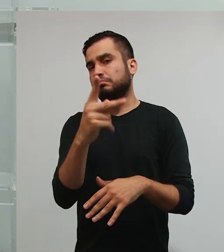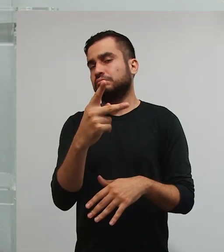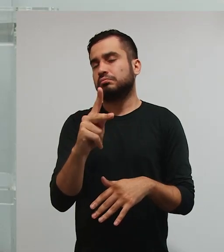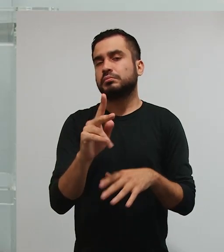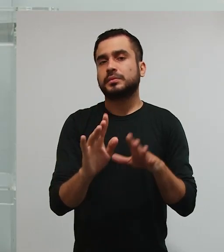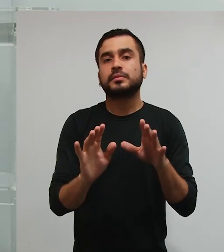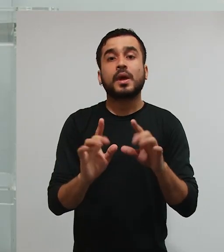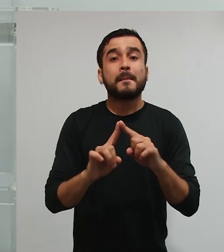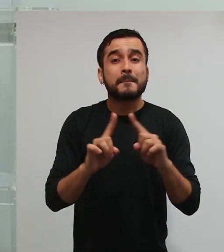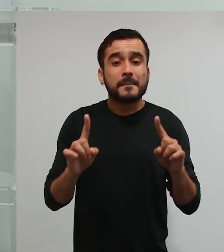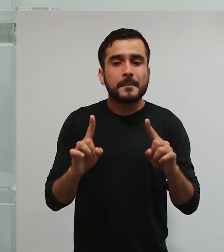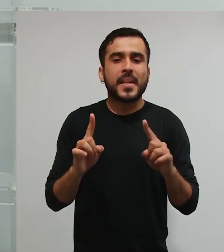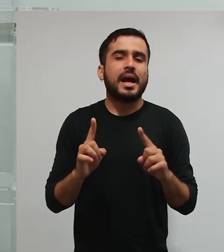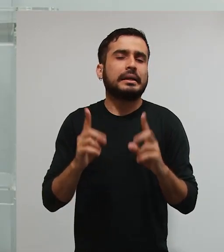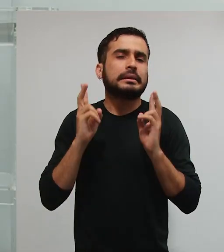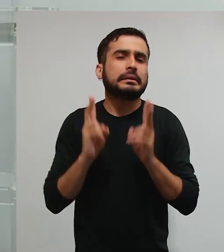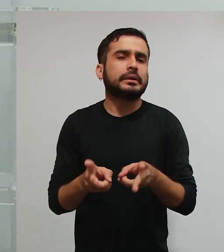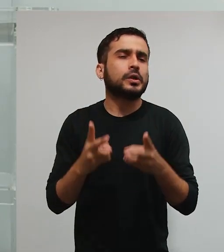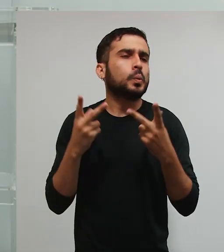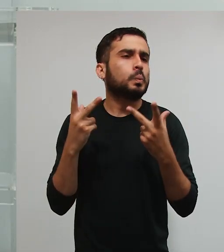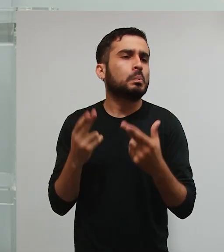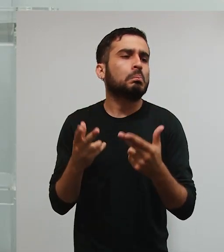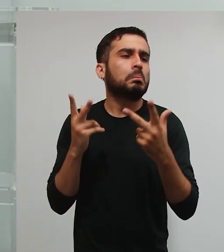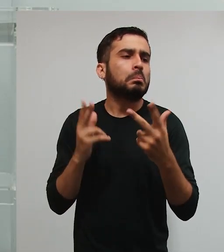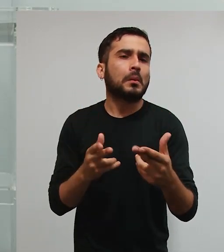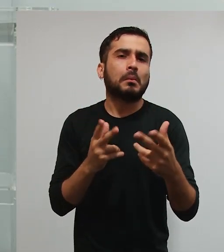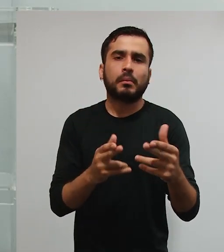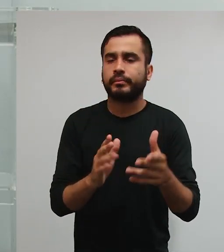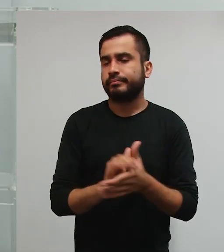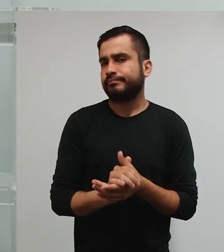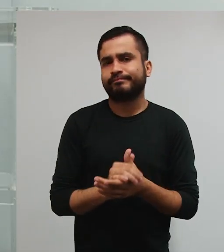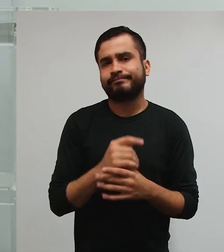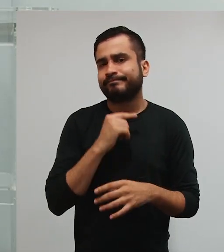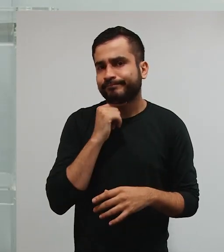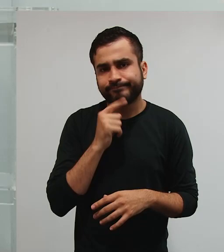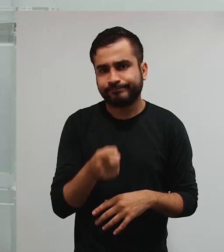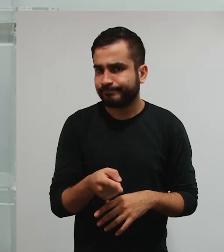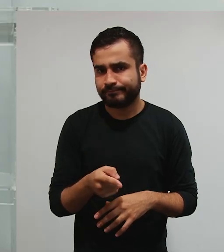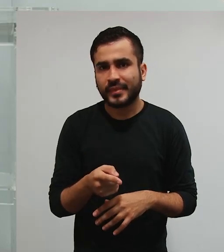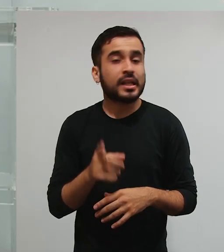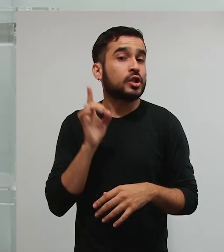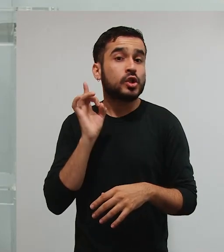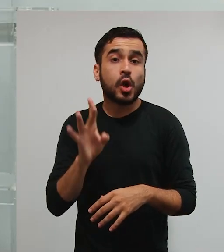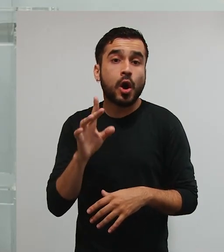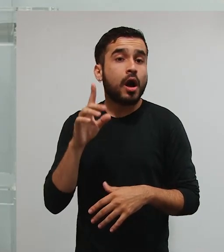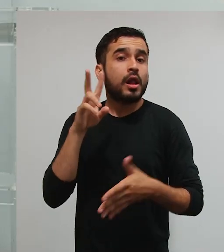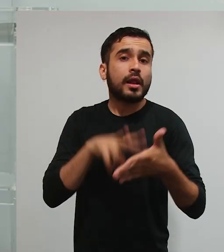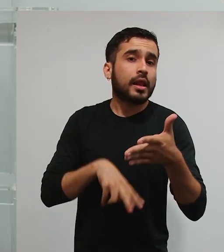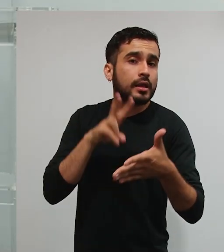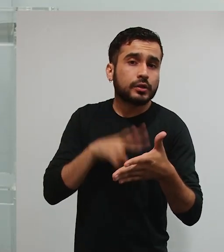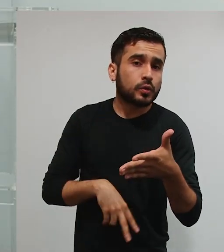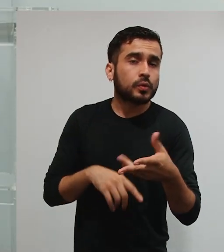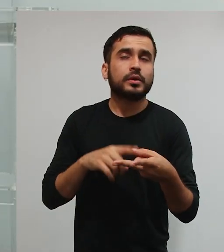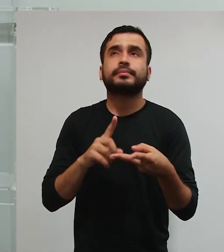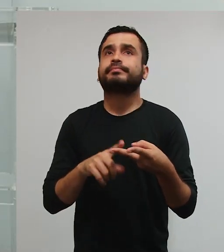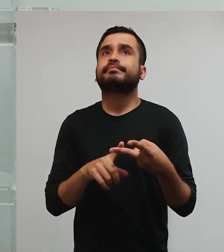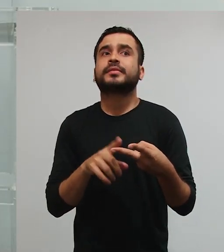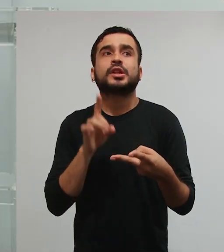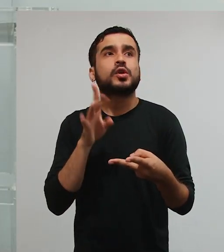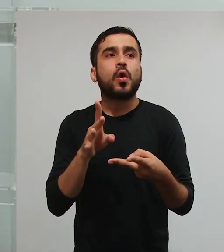mas a constante dela não pode ser a mesma. Eu não posso ter só leitura, eu não posso ter